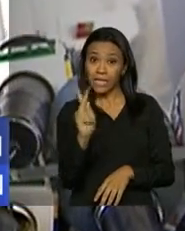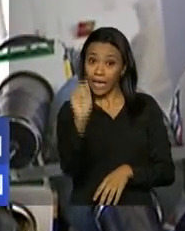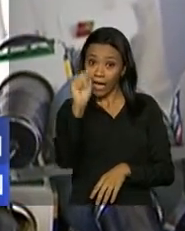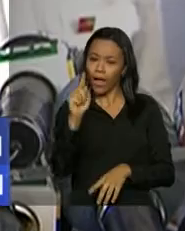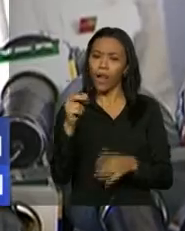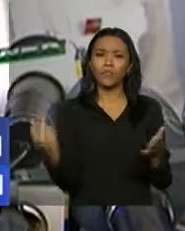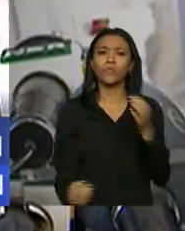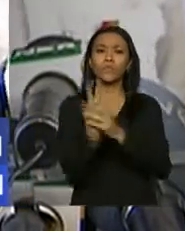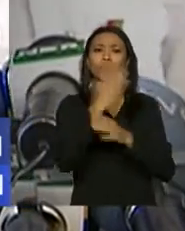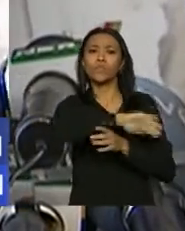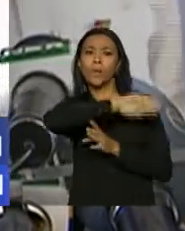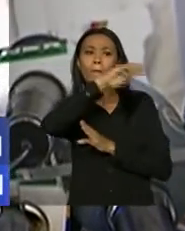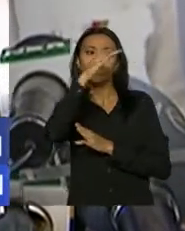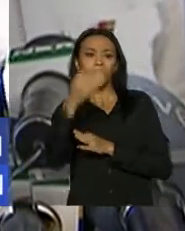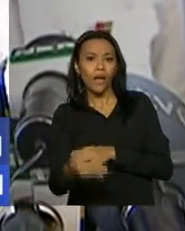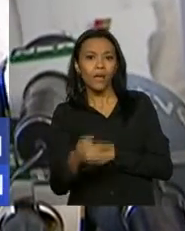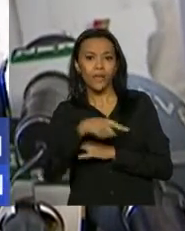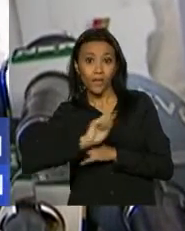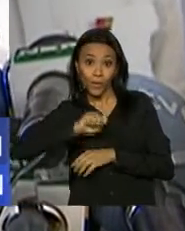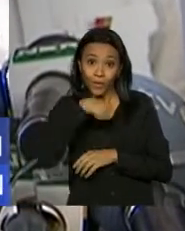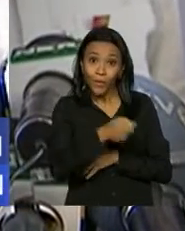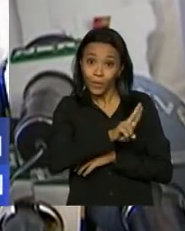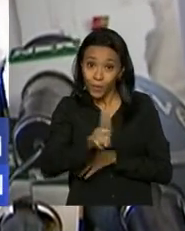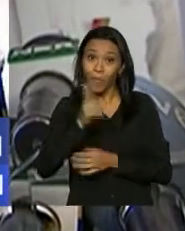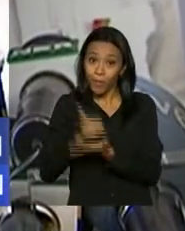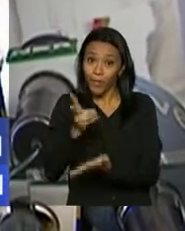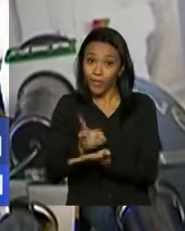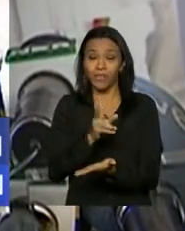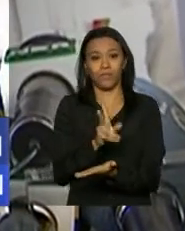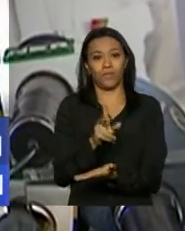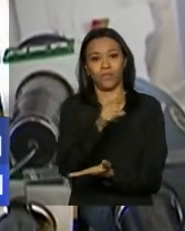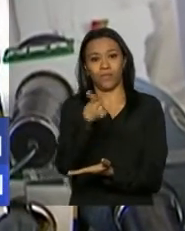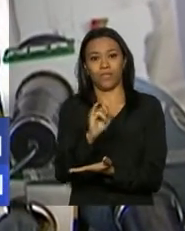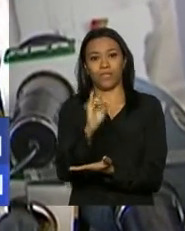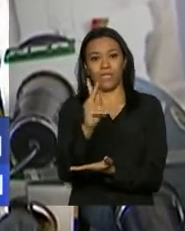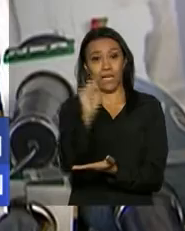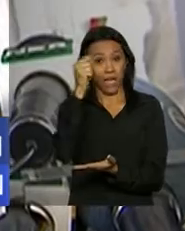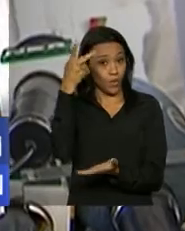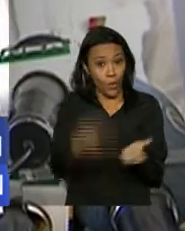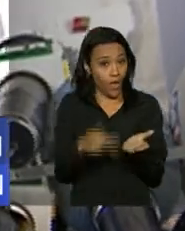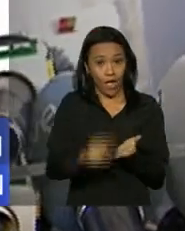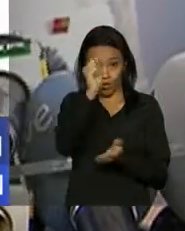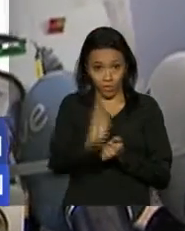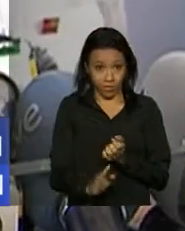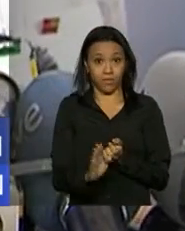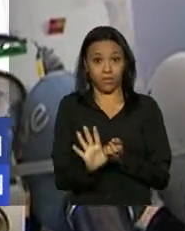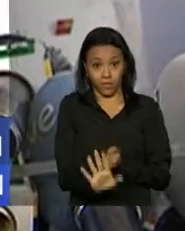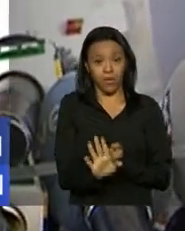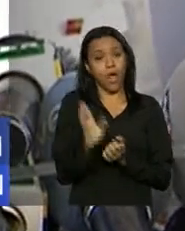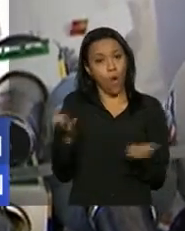de Uganda, que é uma montanha que tem o nome de Zika. Ele não é autóctone do Brasil. Hoje já é autóctone, ou seja, já